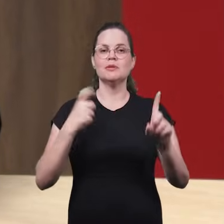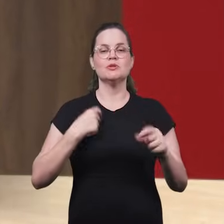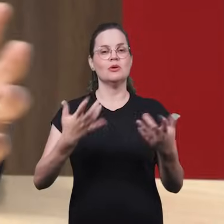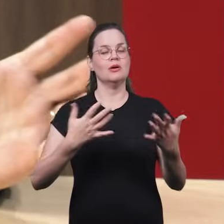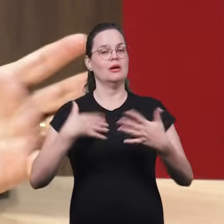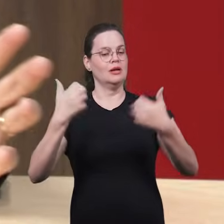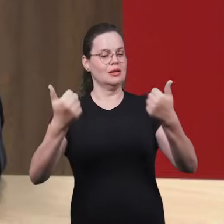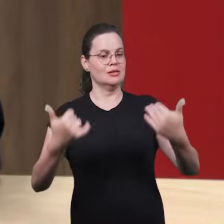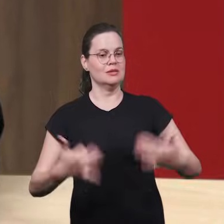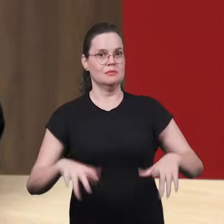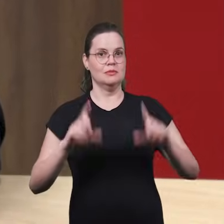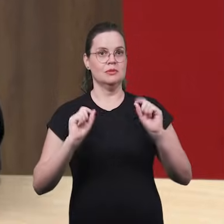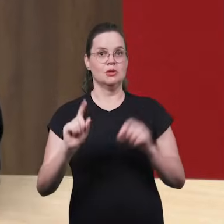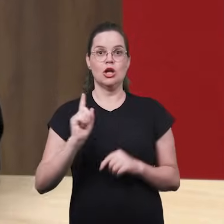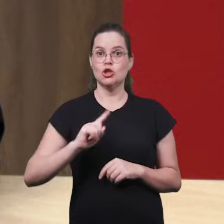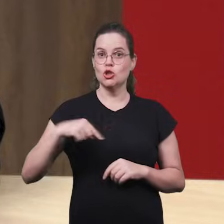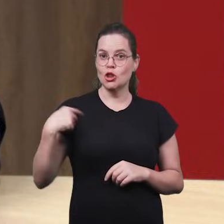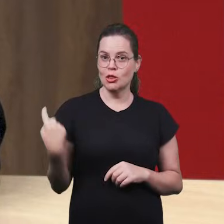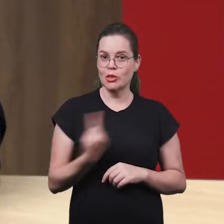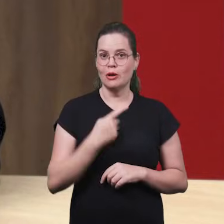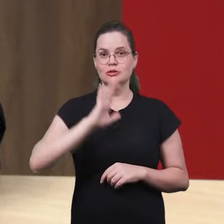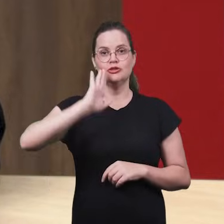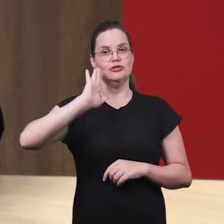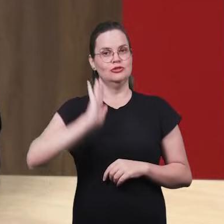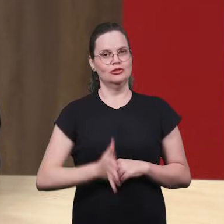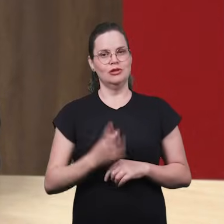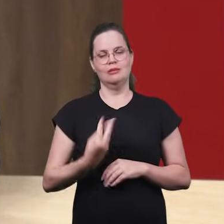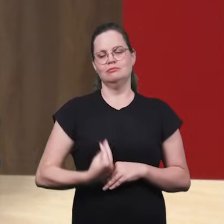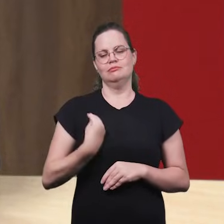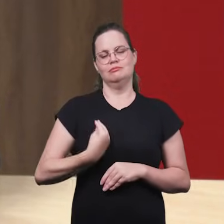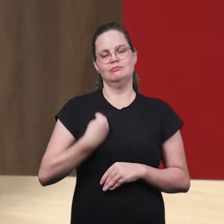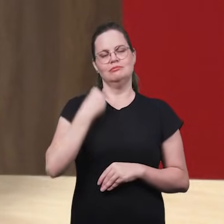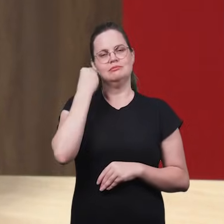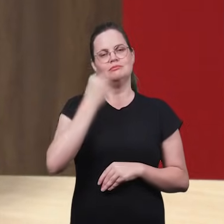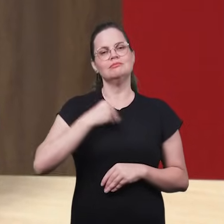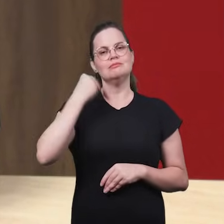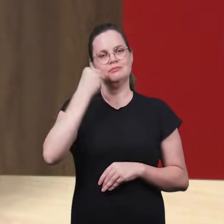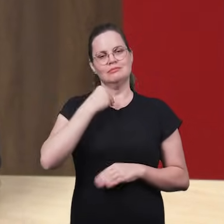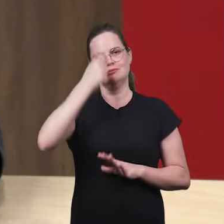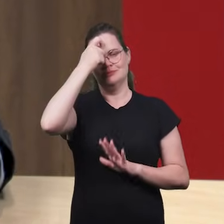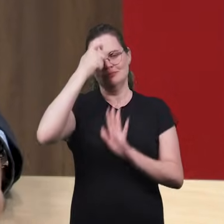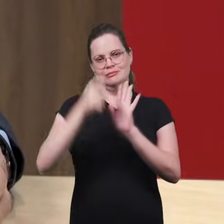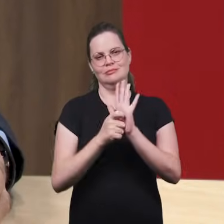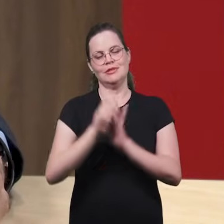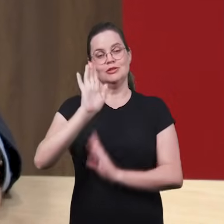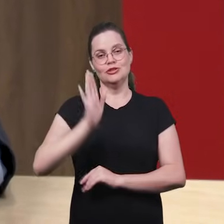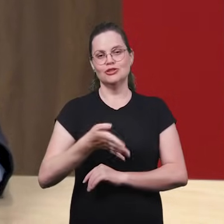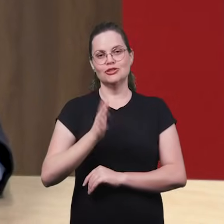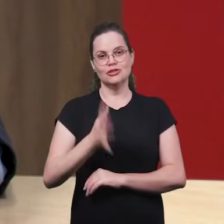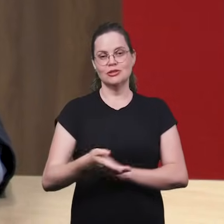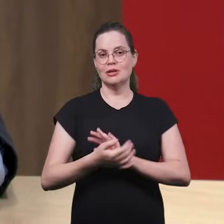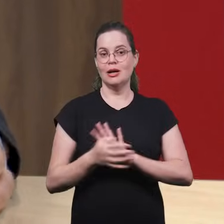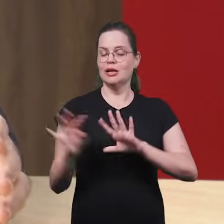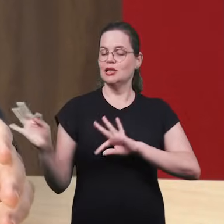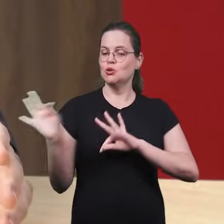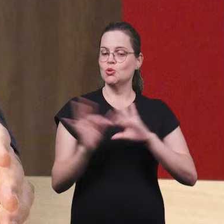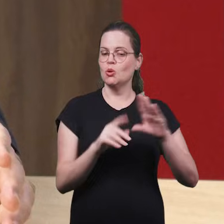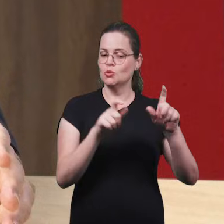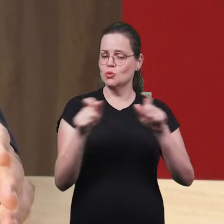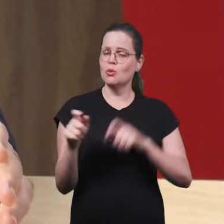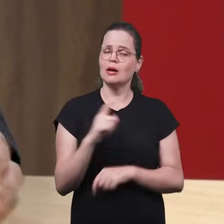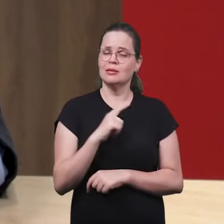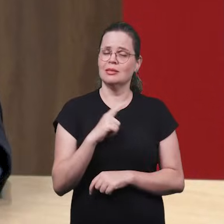seguinte, nós todos já estamos imersos num mundo onde a inteligência artificial está em todos os